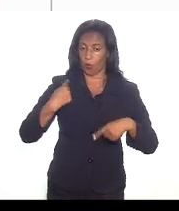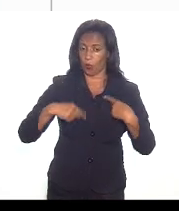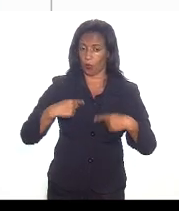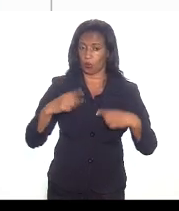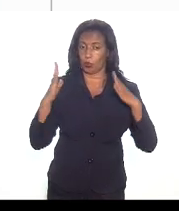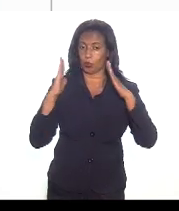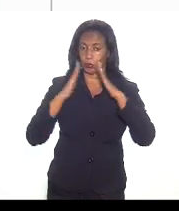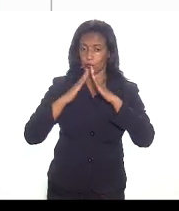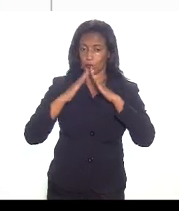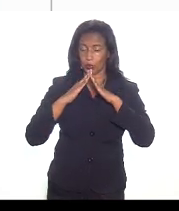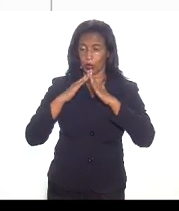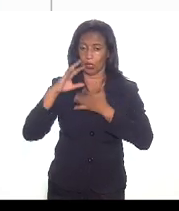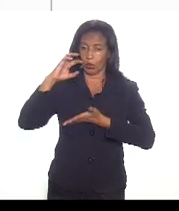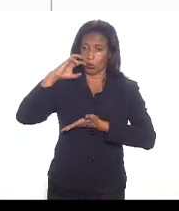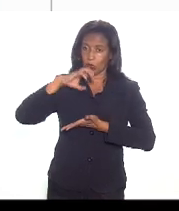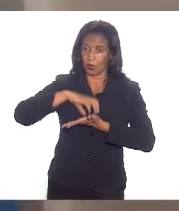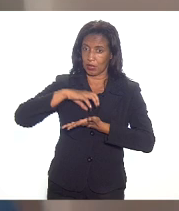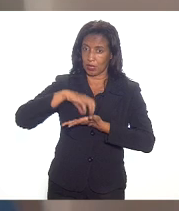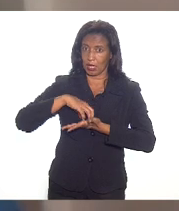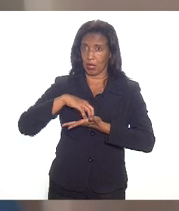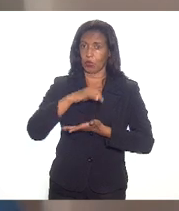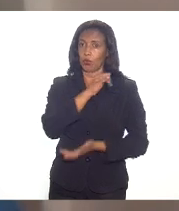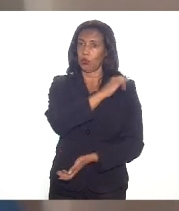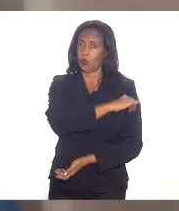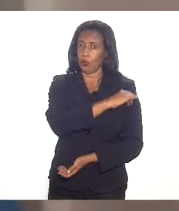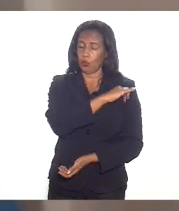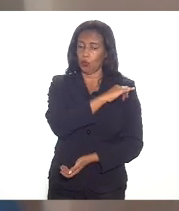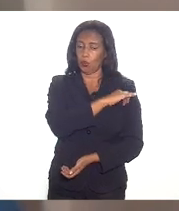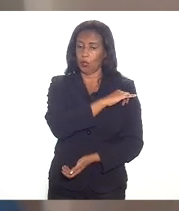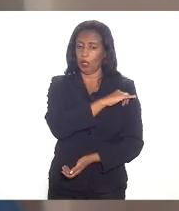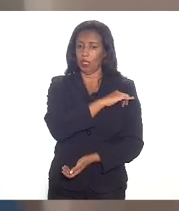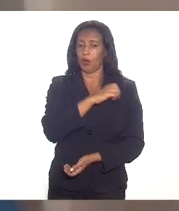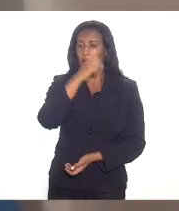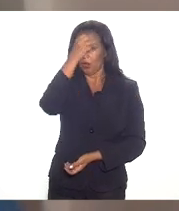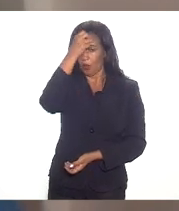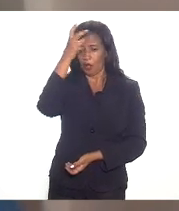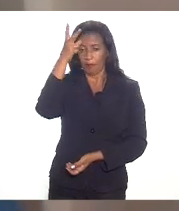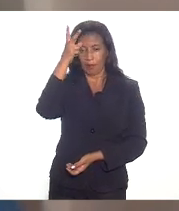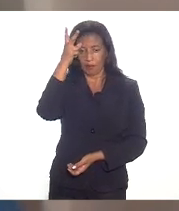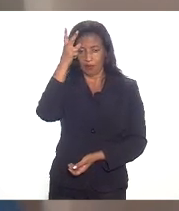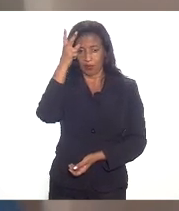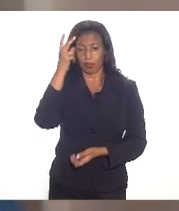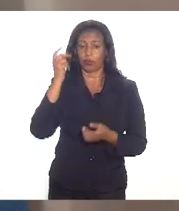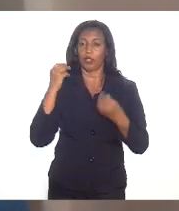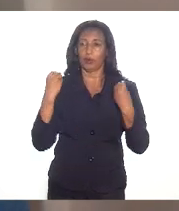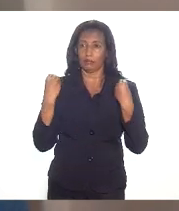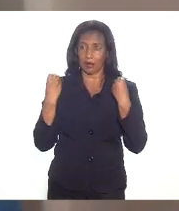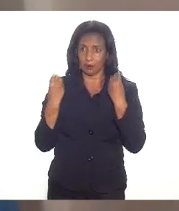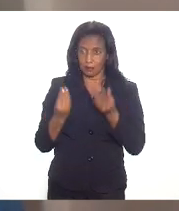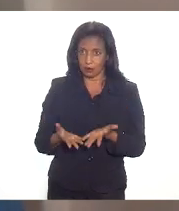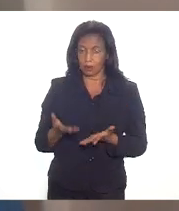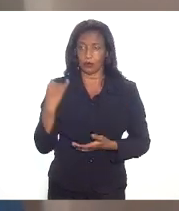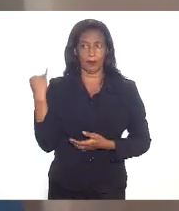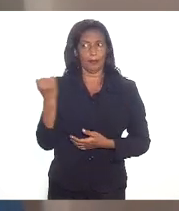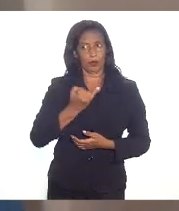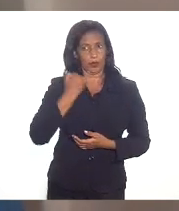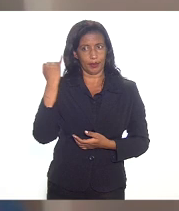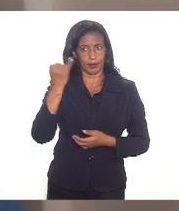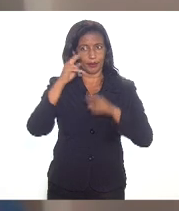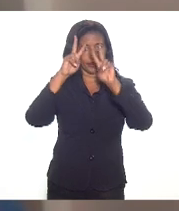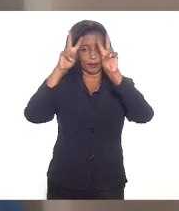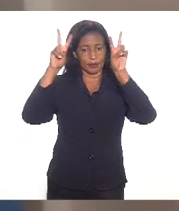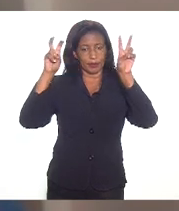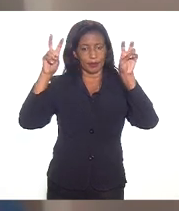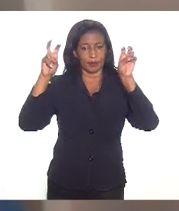no centro do Rio. Agora isso é mais urgente. A prefeitura está dando, Eduardo Paes está dando prioridade a isso, né? Enfim,